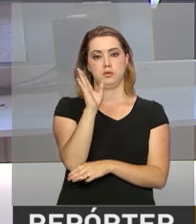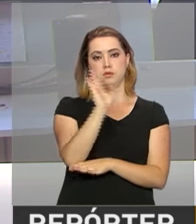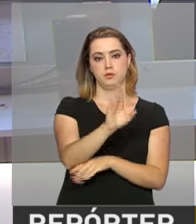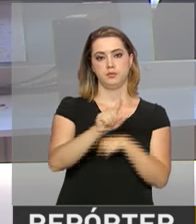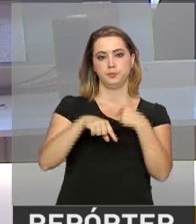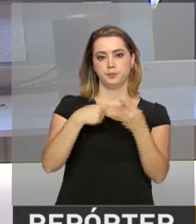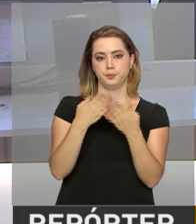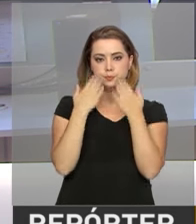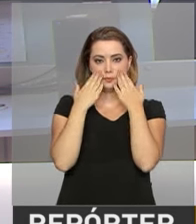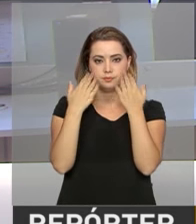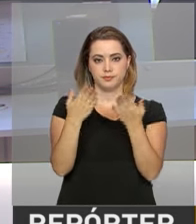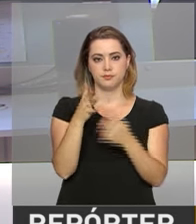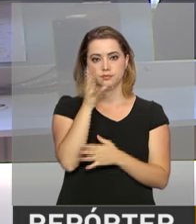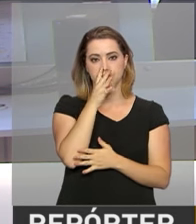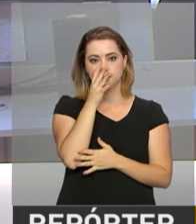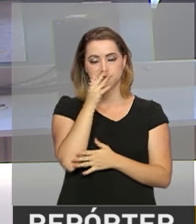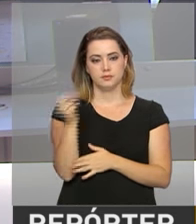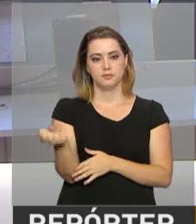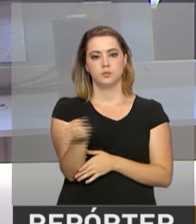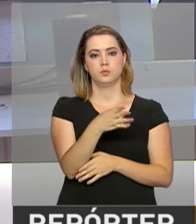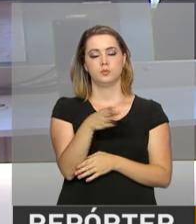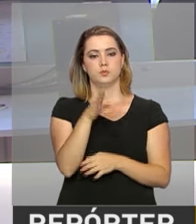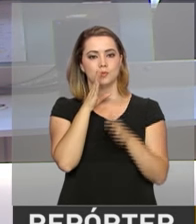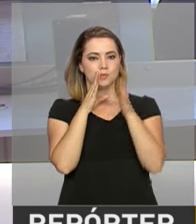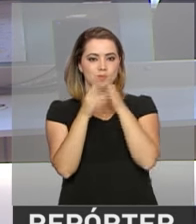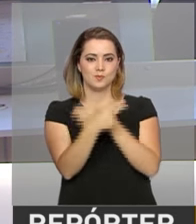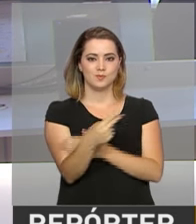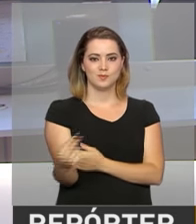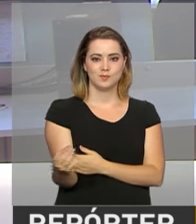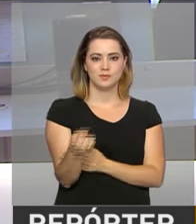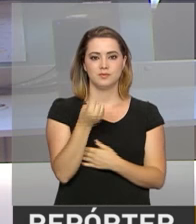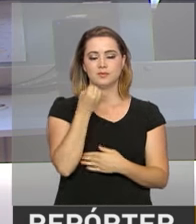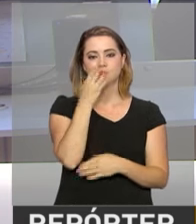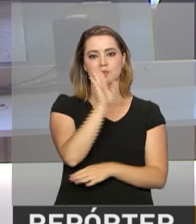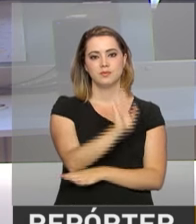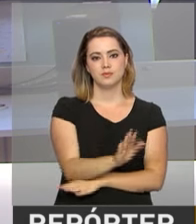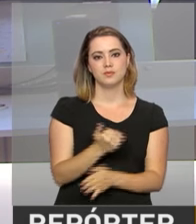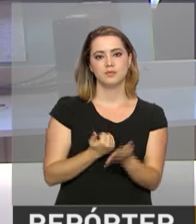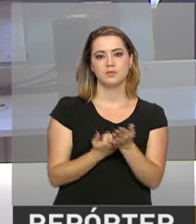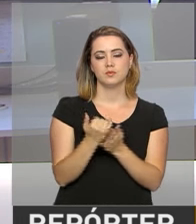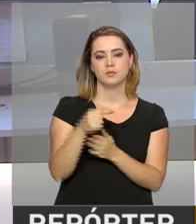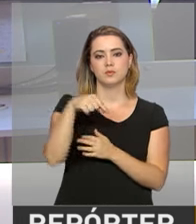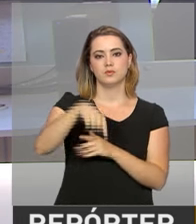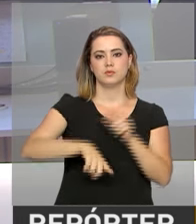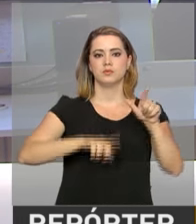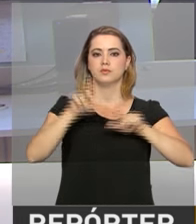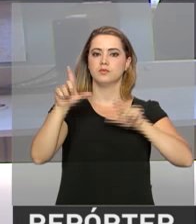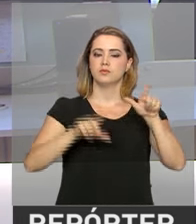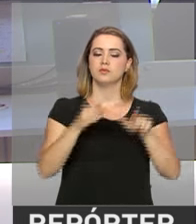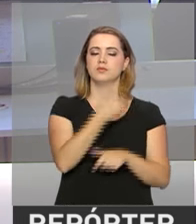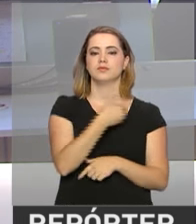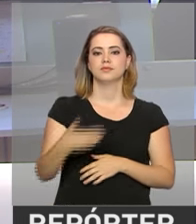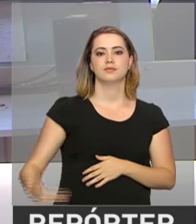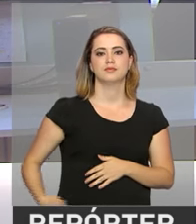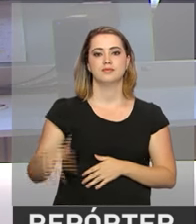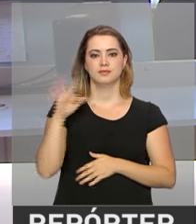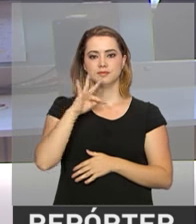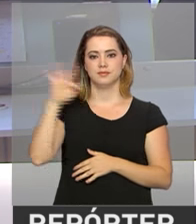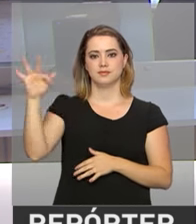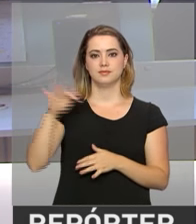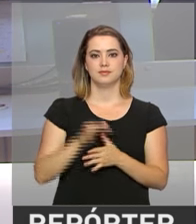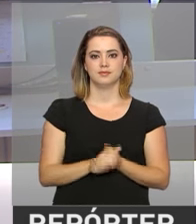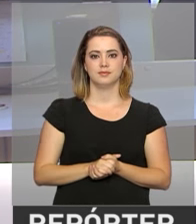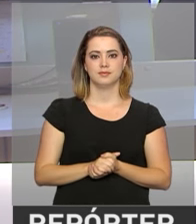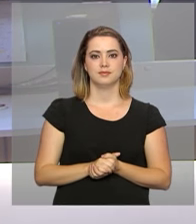tarde na próxima edição a acompanhe também as novidades Pelas nossas redes sociais Uma boa tarde para você e continue com a gente aqui na NBR a TV do